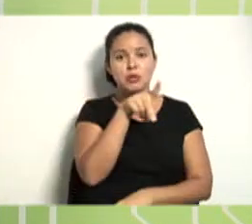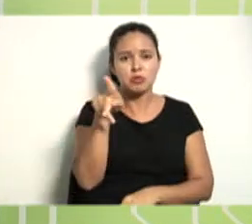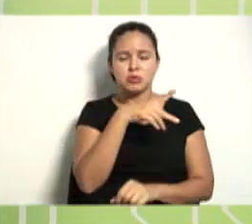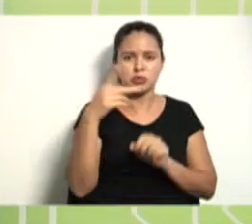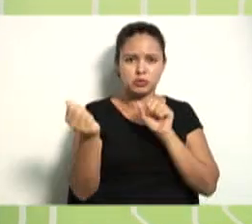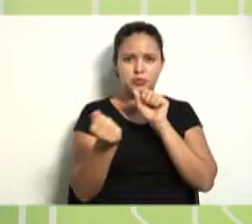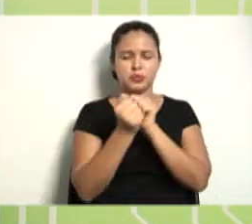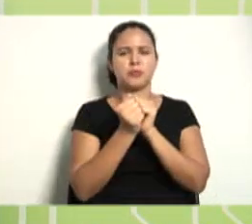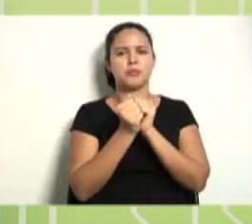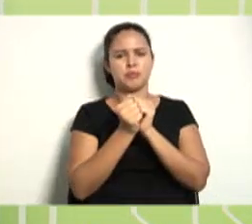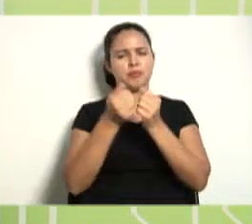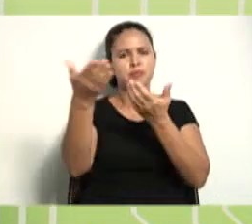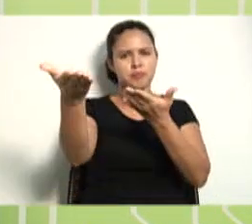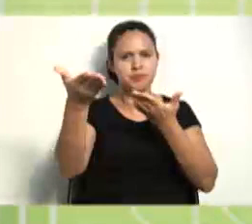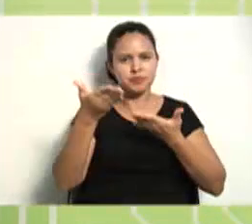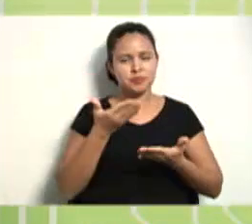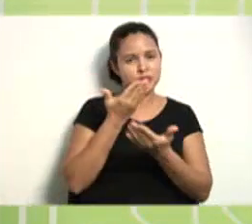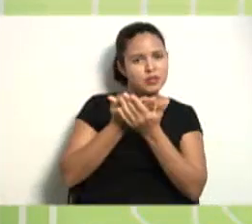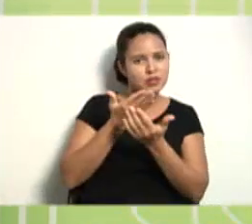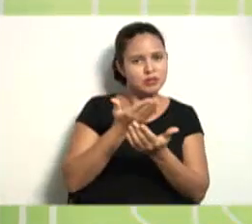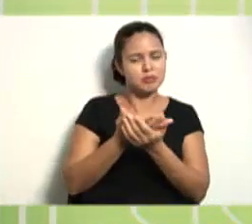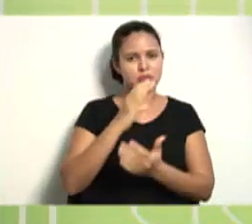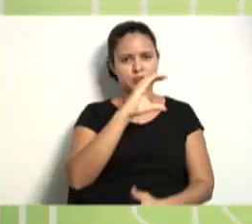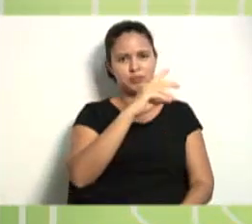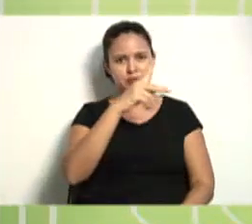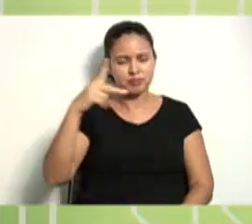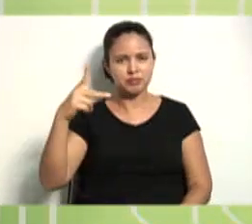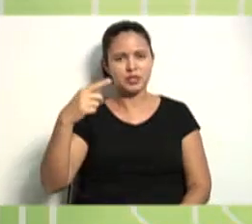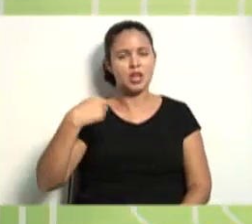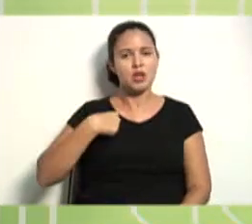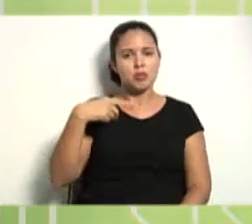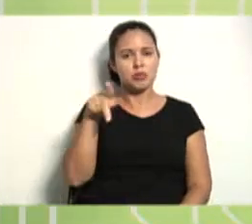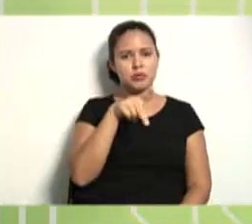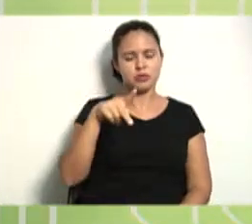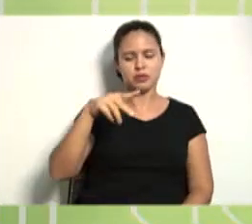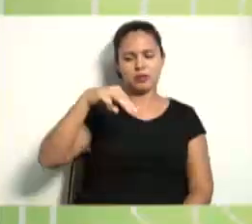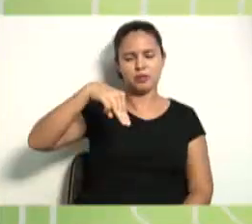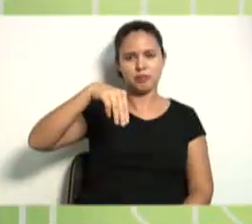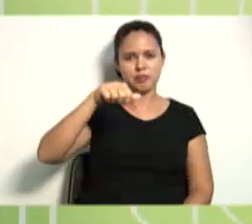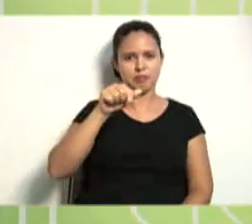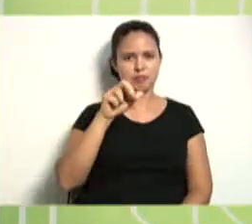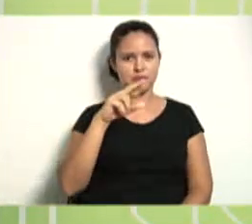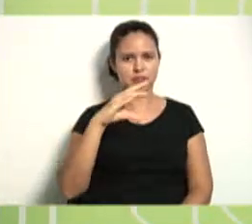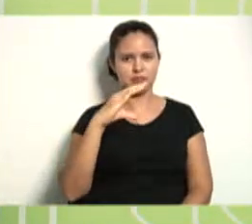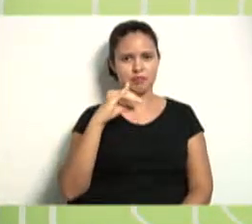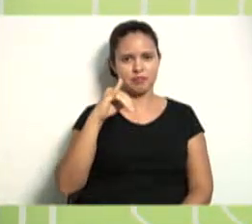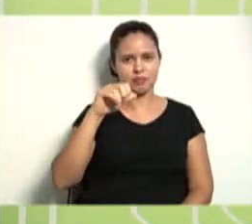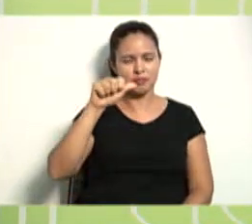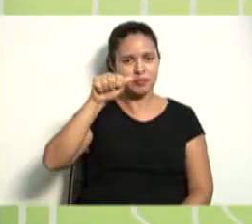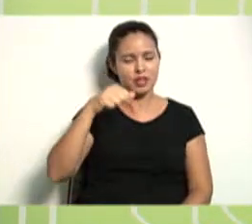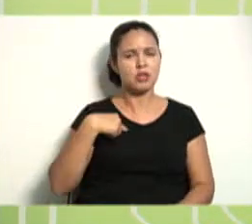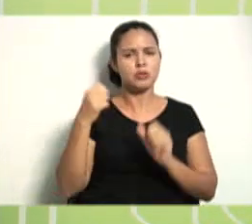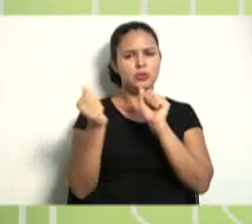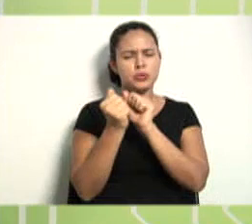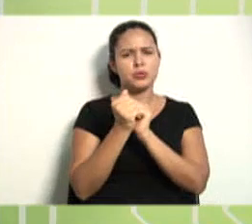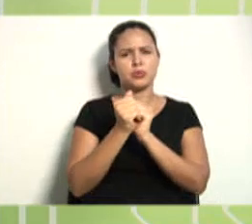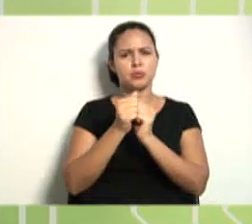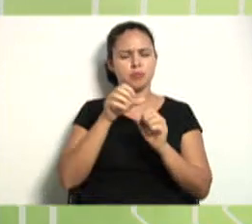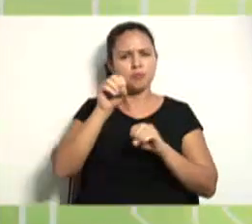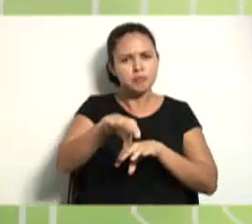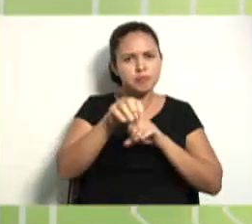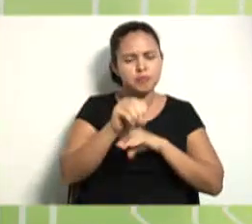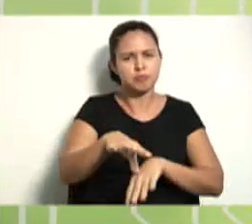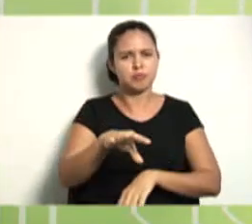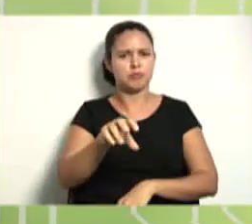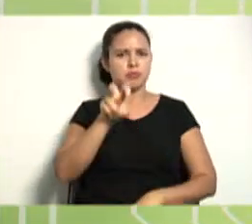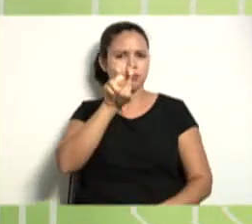tutores, bem-vindos à nossa aula de cooperativismo. Eu sou a professora Márcia, vou ficar aqui essas 4 aulas, essas 5 aulas